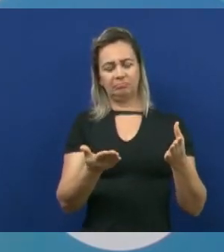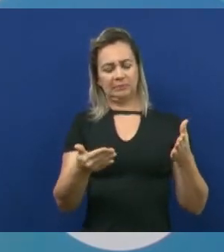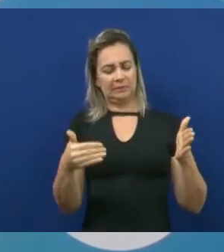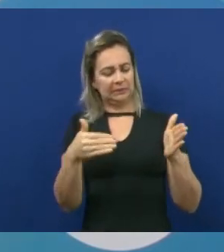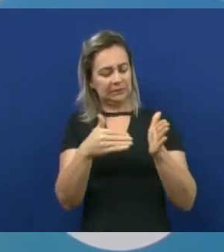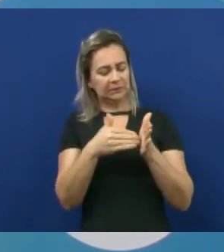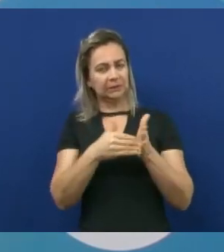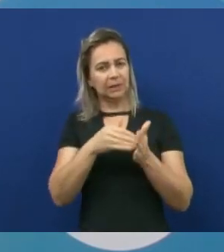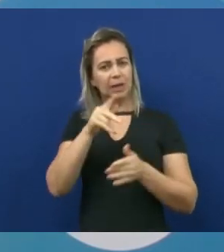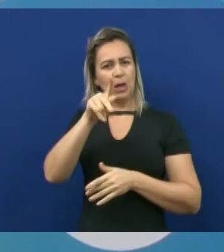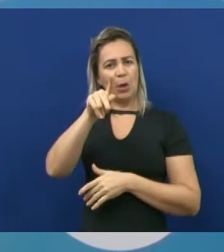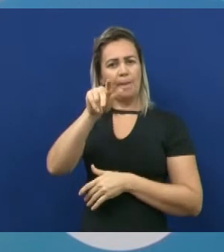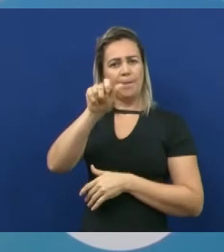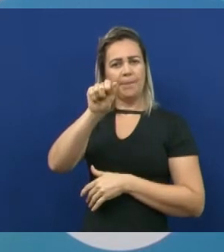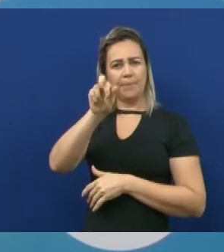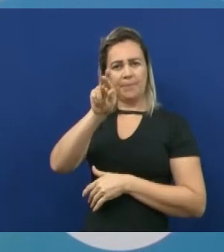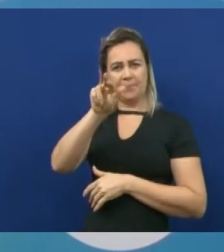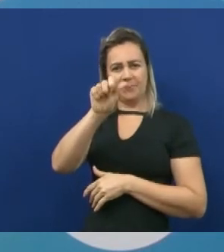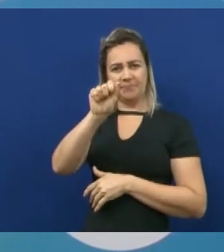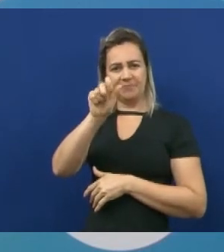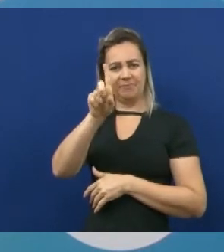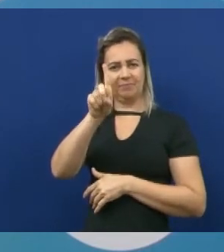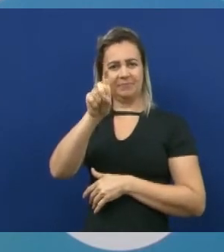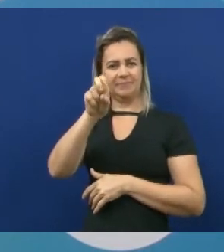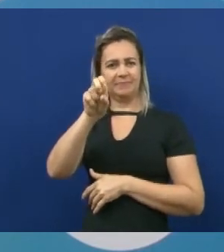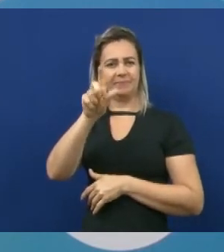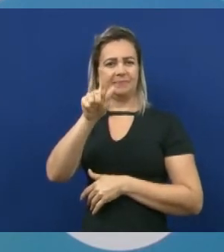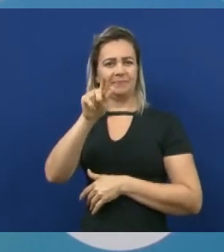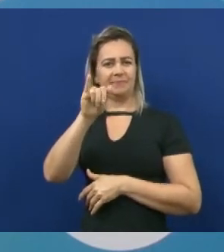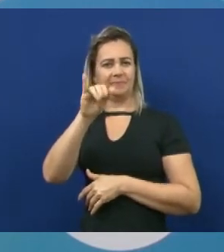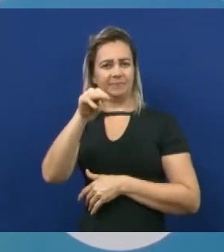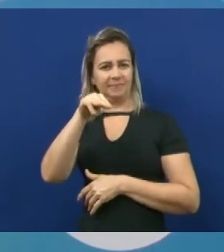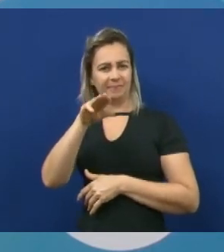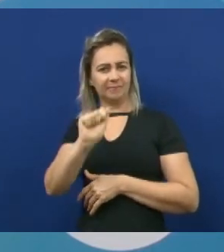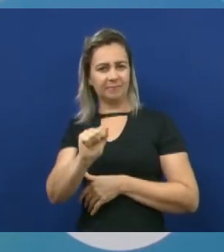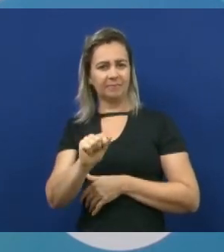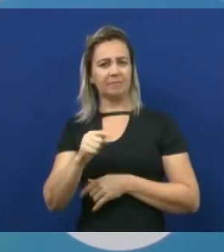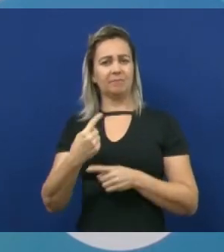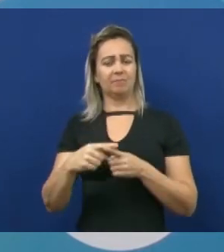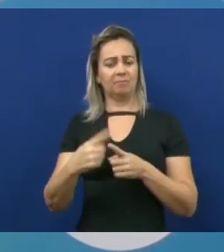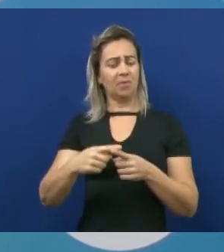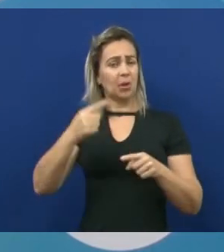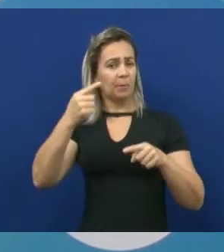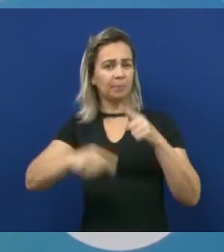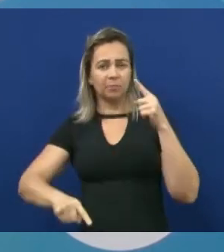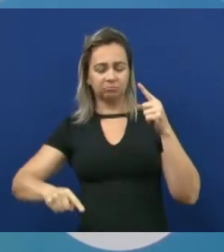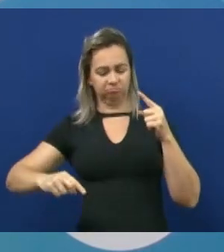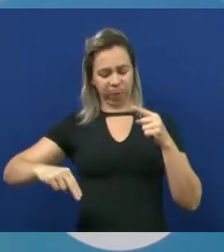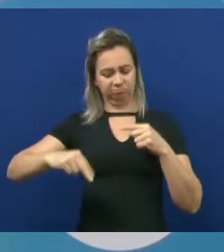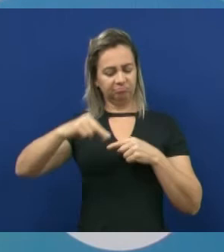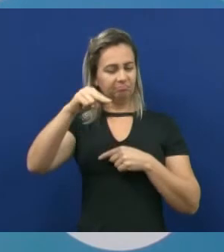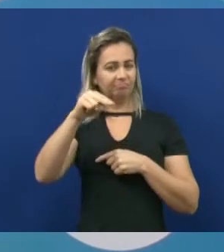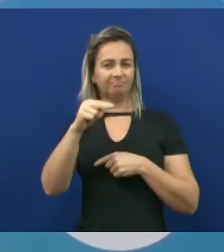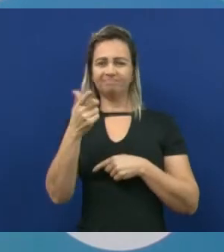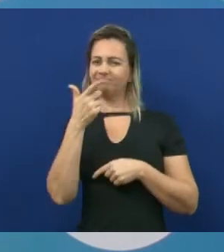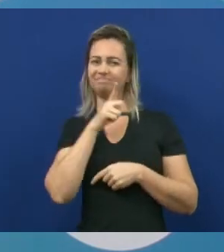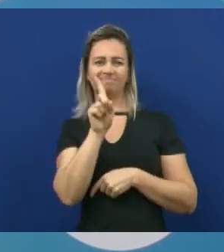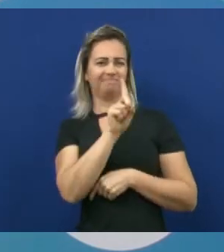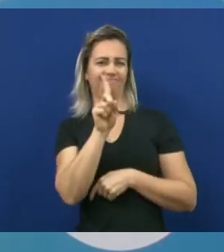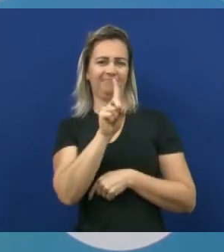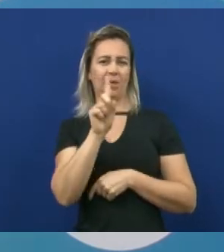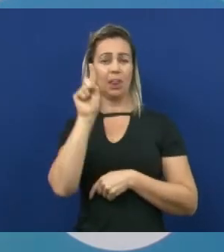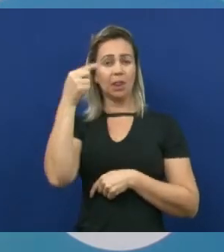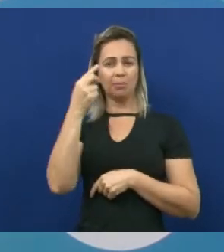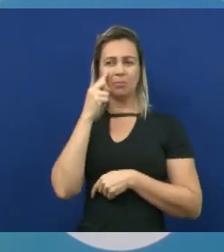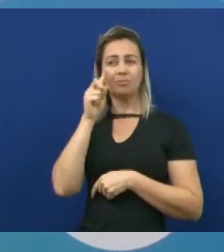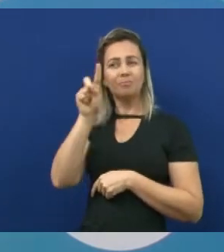um padrão para eles. Né? Subir a escada era proibido, nenhum macaco poderia subir a escada, então era uma briga muito grande. Esse vídeo você vai assistir e